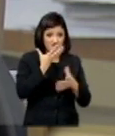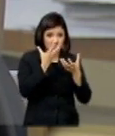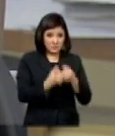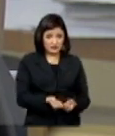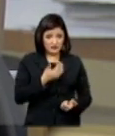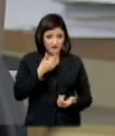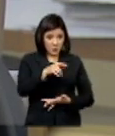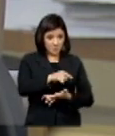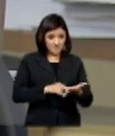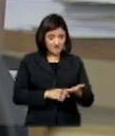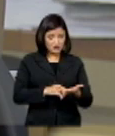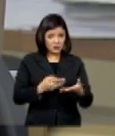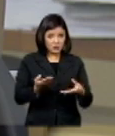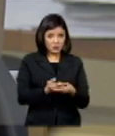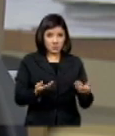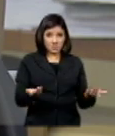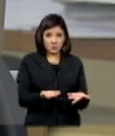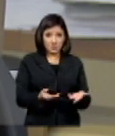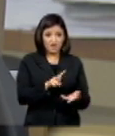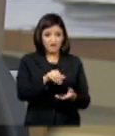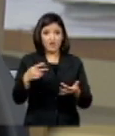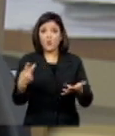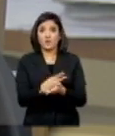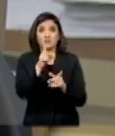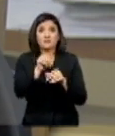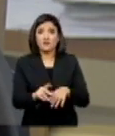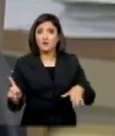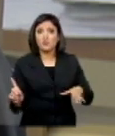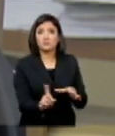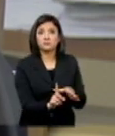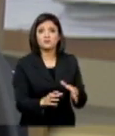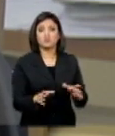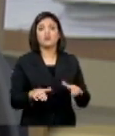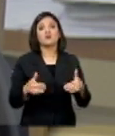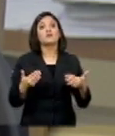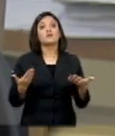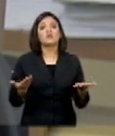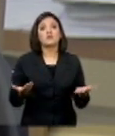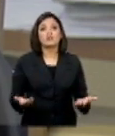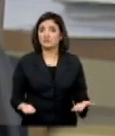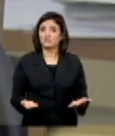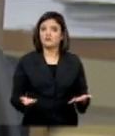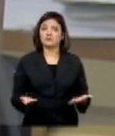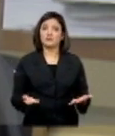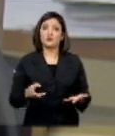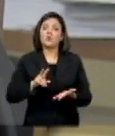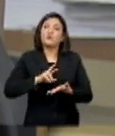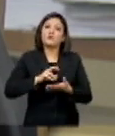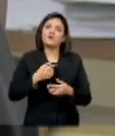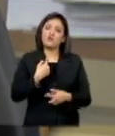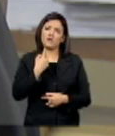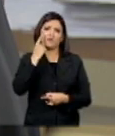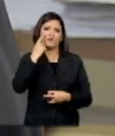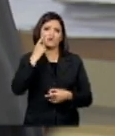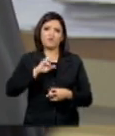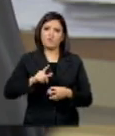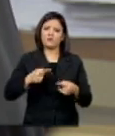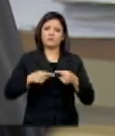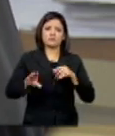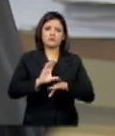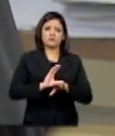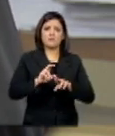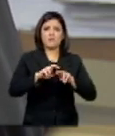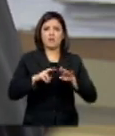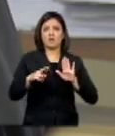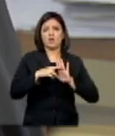preço motivos não verifico a alegada inconstitucionalidade em relação à norma prevista no